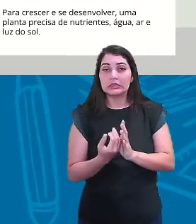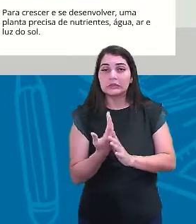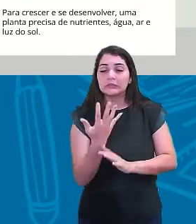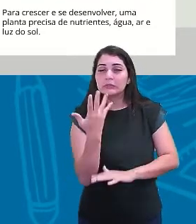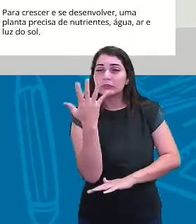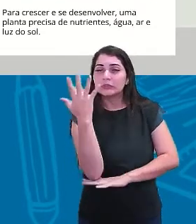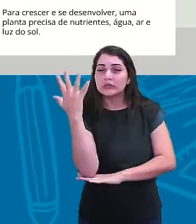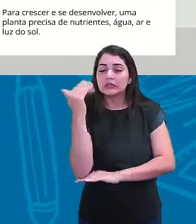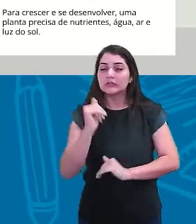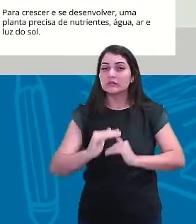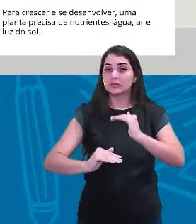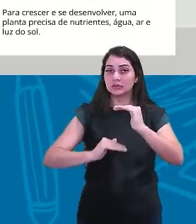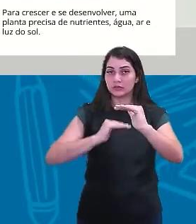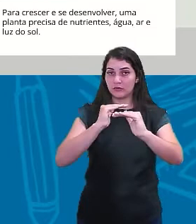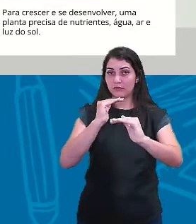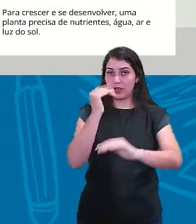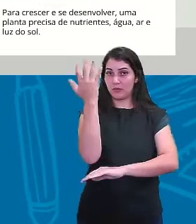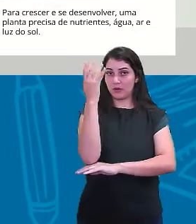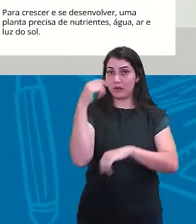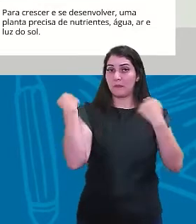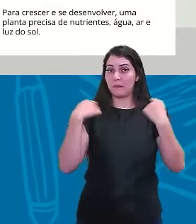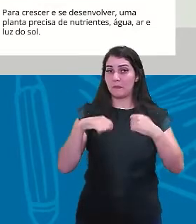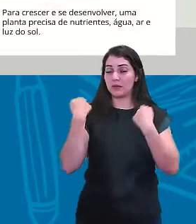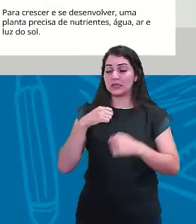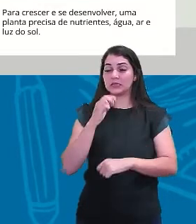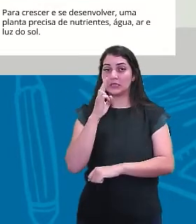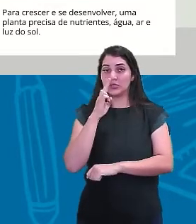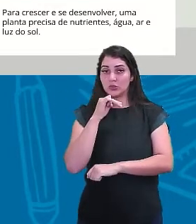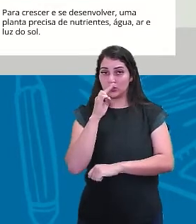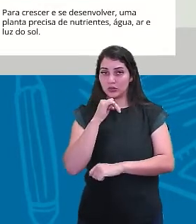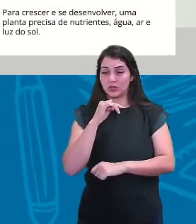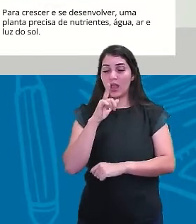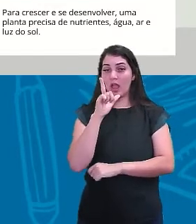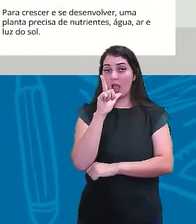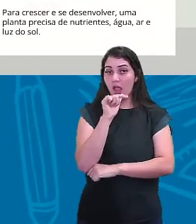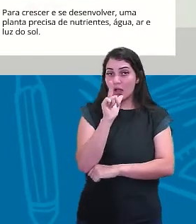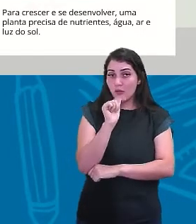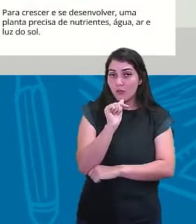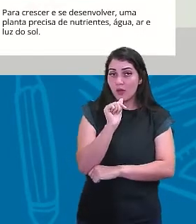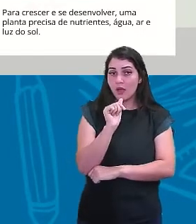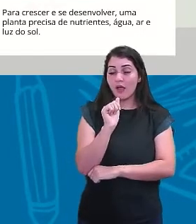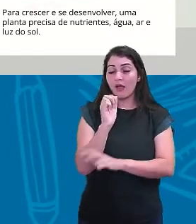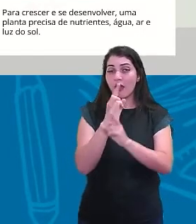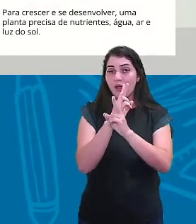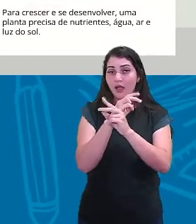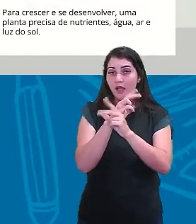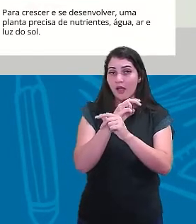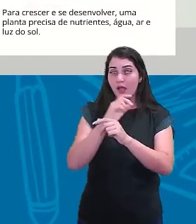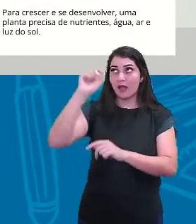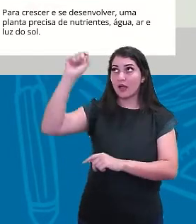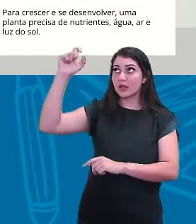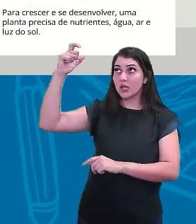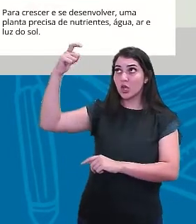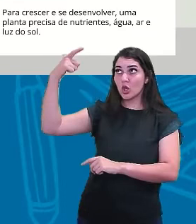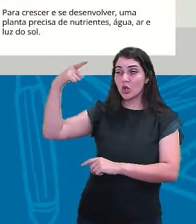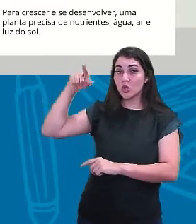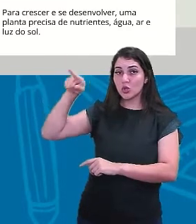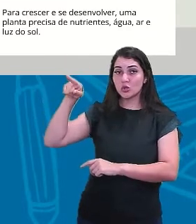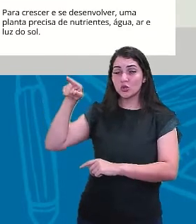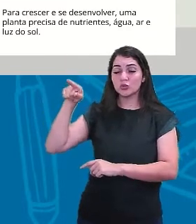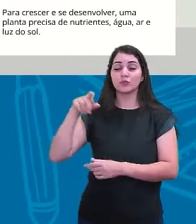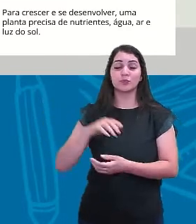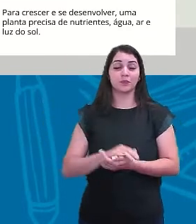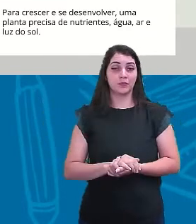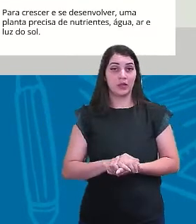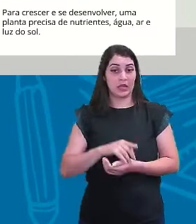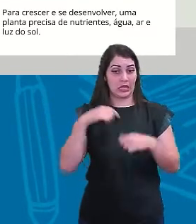desenvolver, uma planta, ela precisa de nutrientes, água, ar e luz do sol.